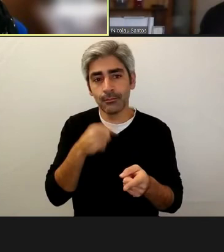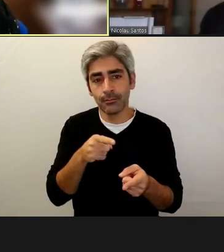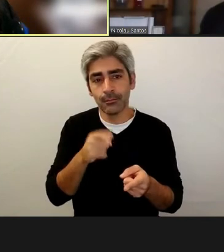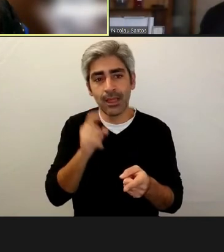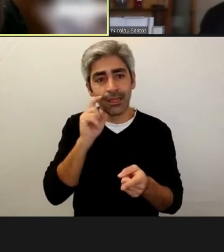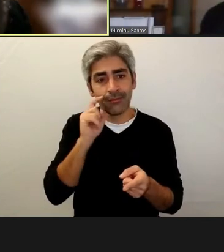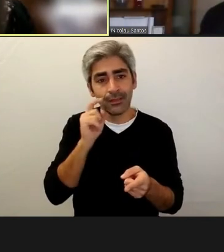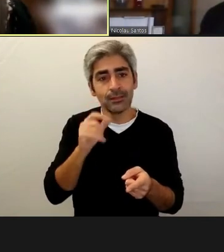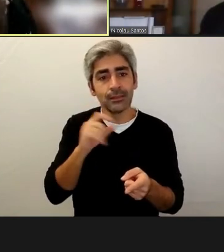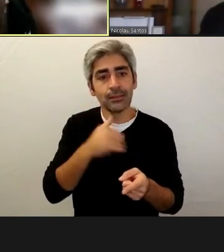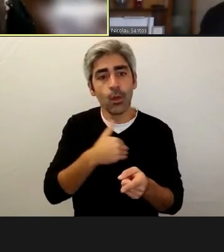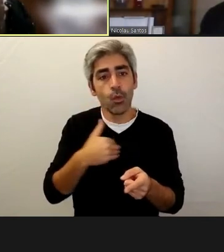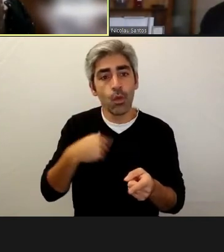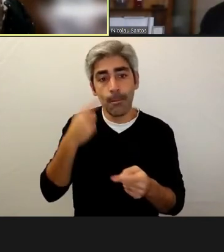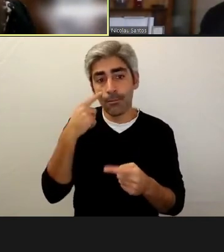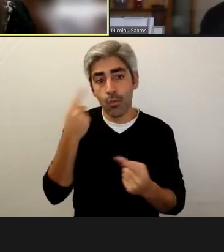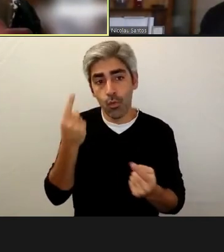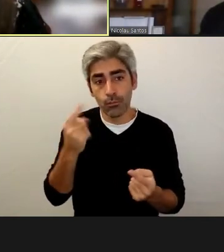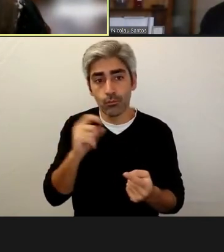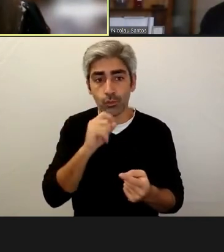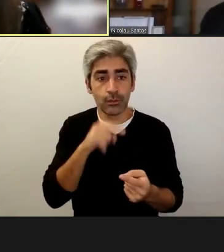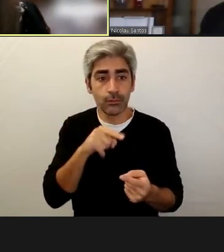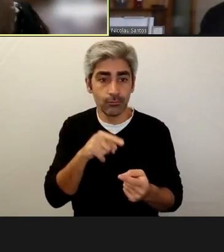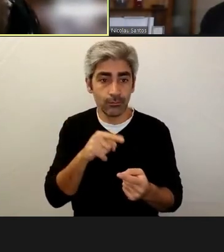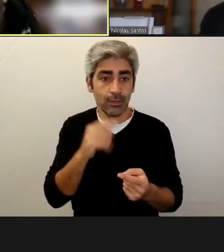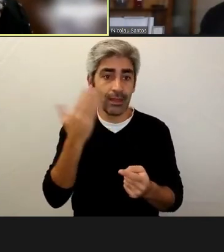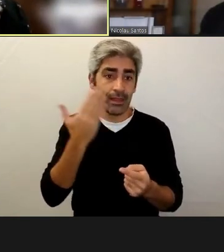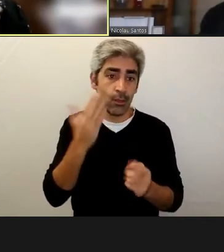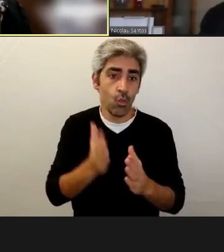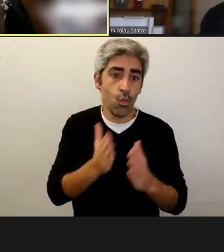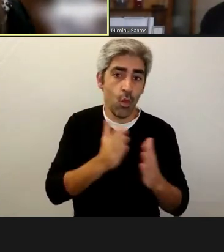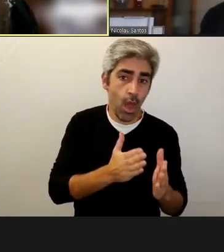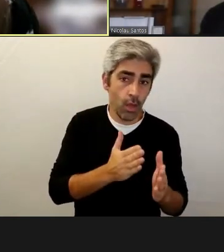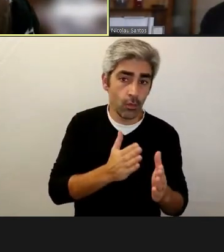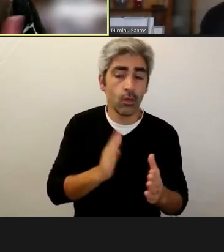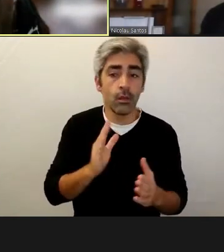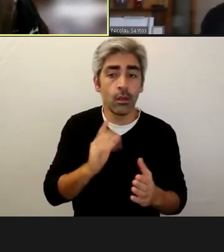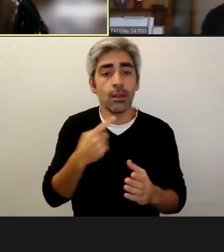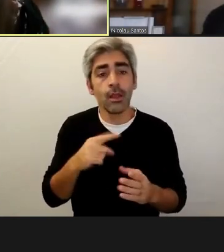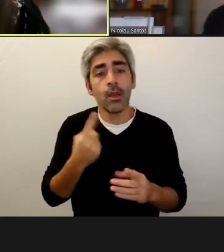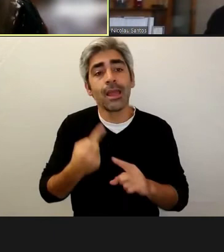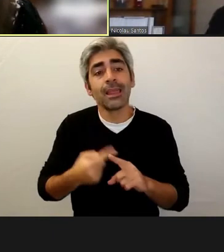da saúde pública. Portanto, nós podemos dizer que temos direitos de um lado, temos um